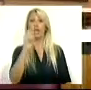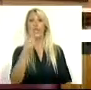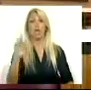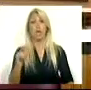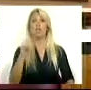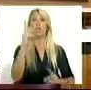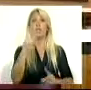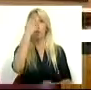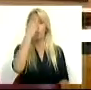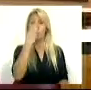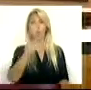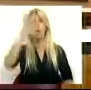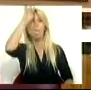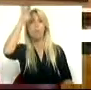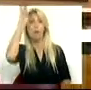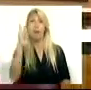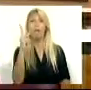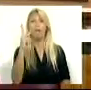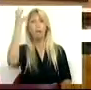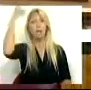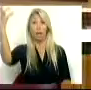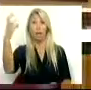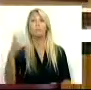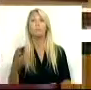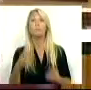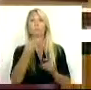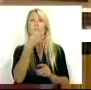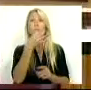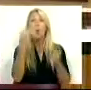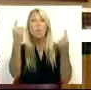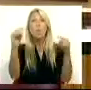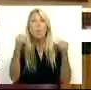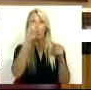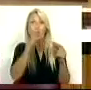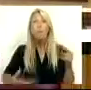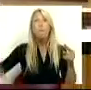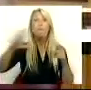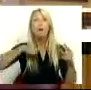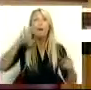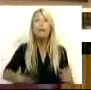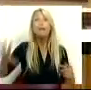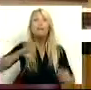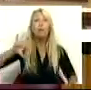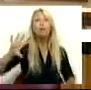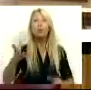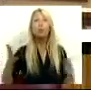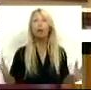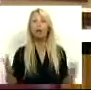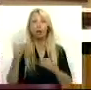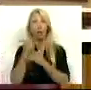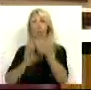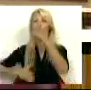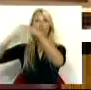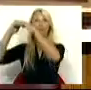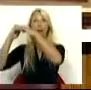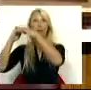Castelo, Braga e Vila Real, estamos a falar do único parque nacional do país. Em termos de topo hierárquico,